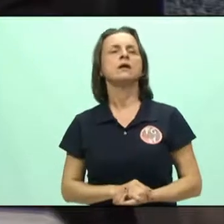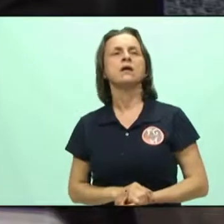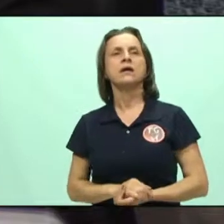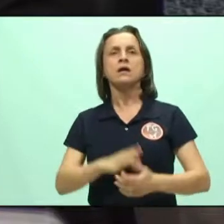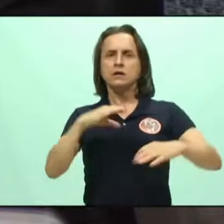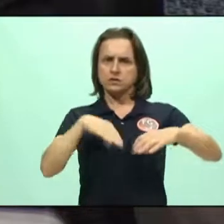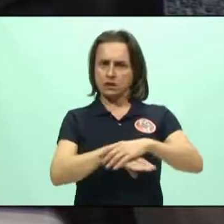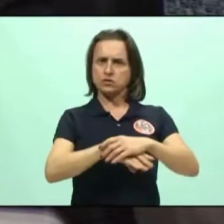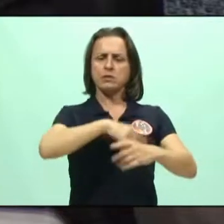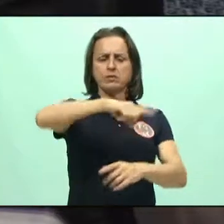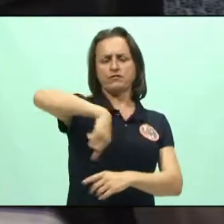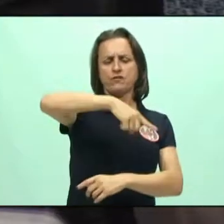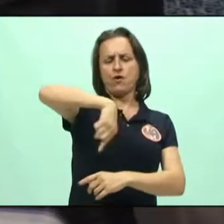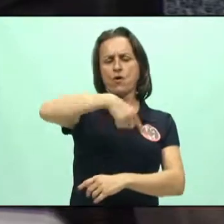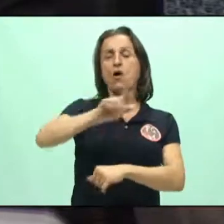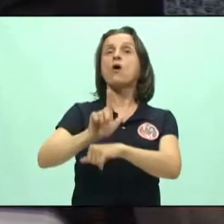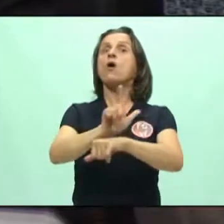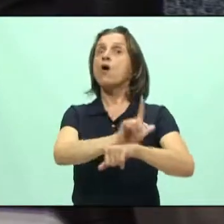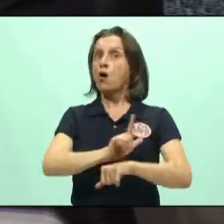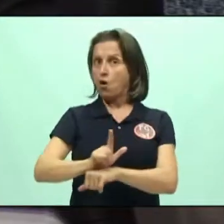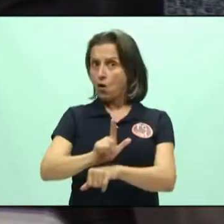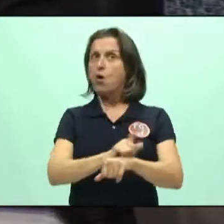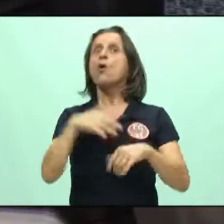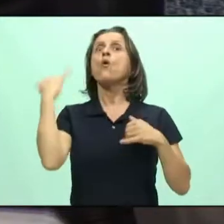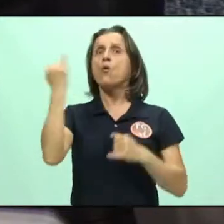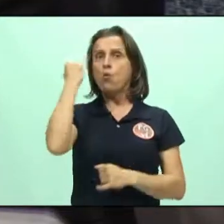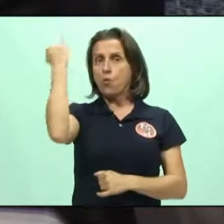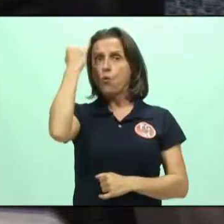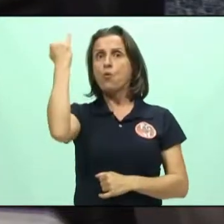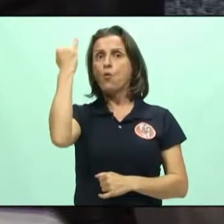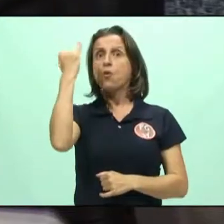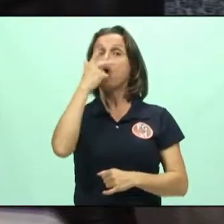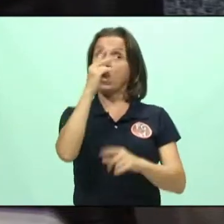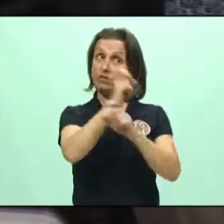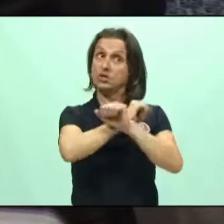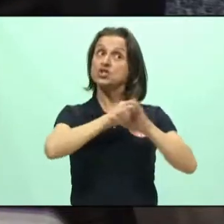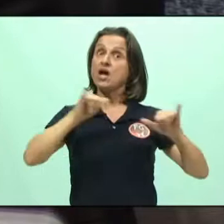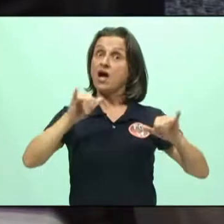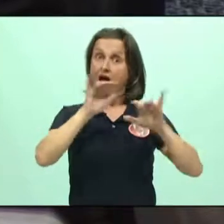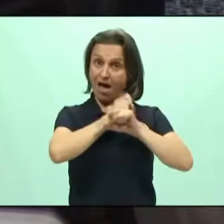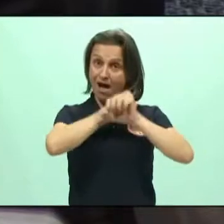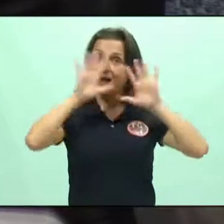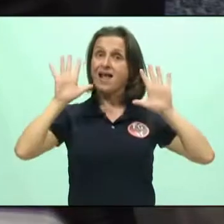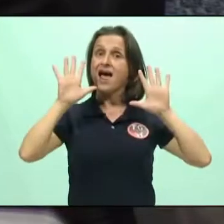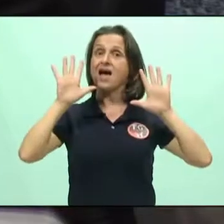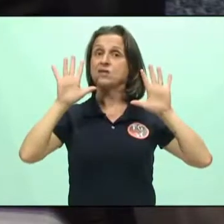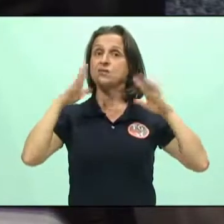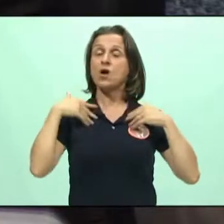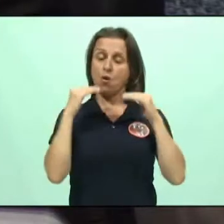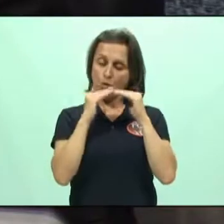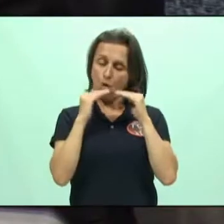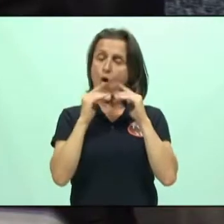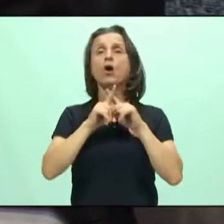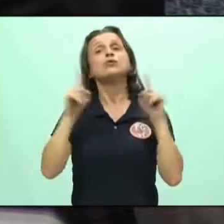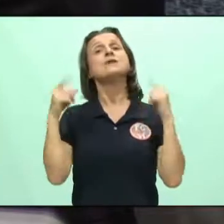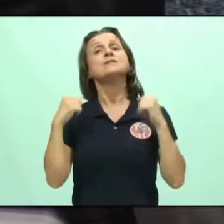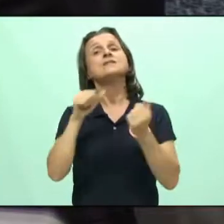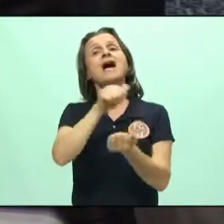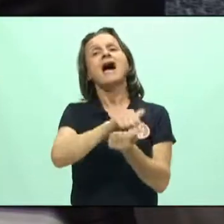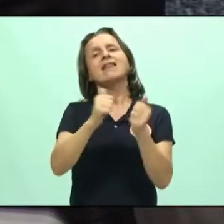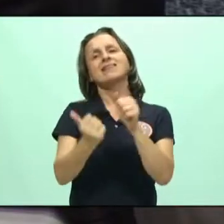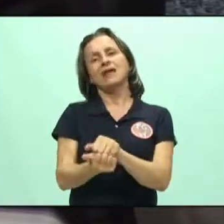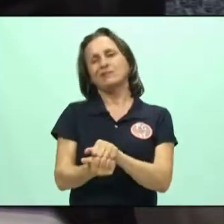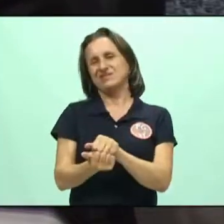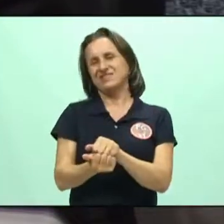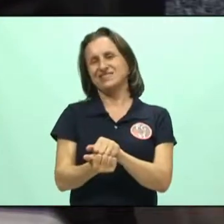rotativo foi muito importante então Só para deixar bem claro que até parece que eu sou sendo quando não sou a favor mas acho que preciso ter feito algumas adaptações tá questão que o vereador Thiago